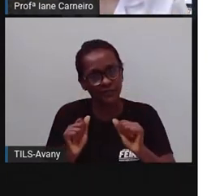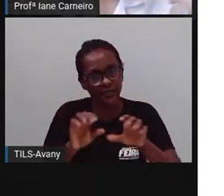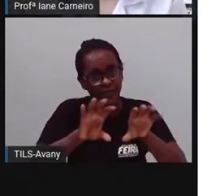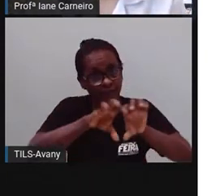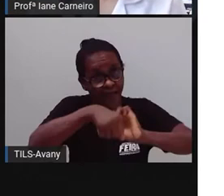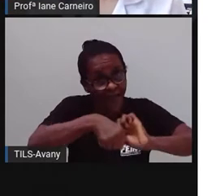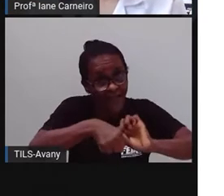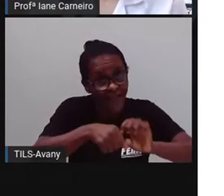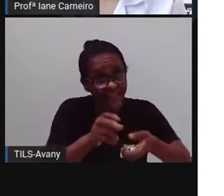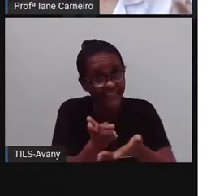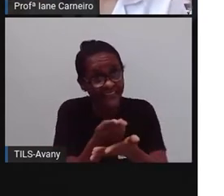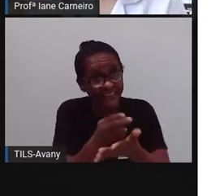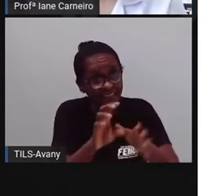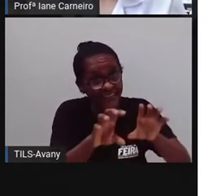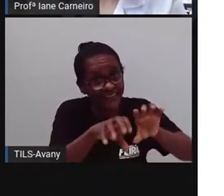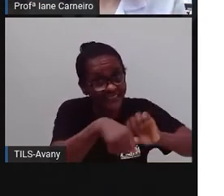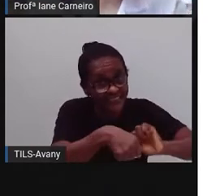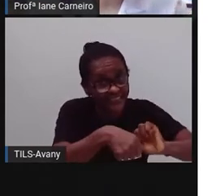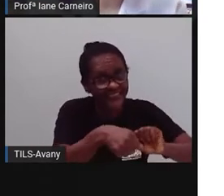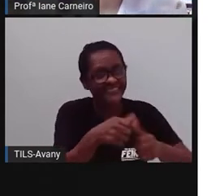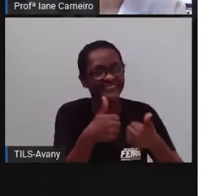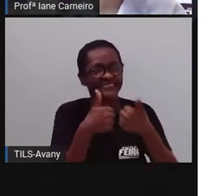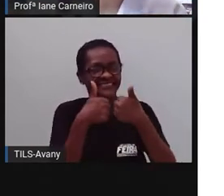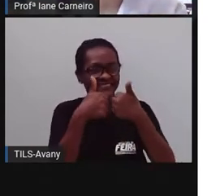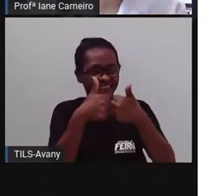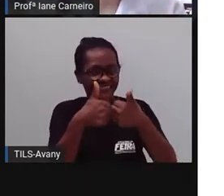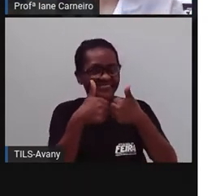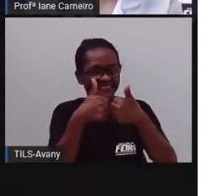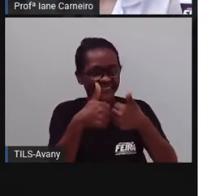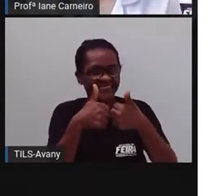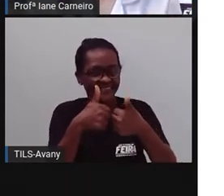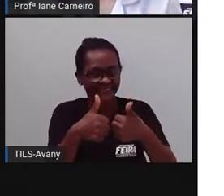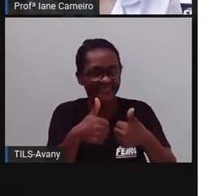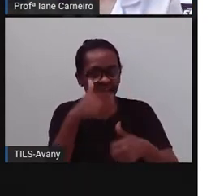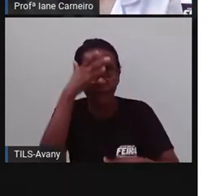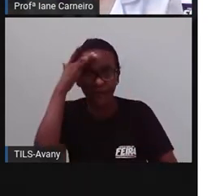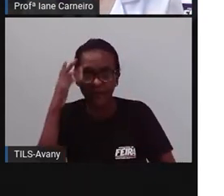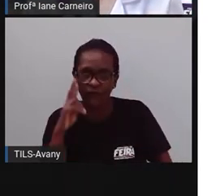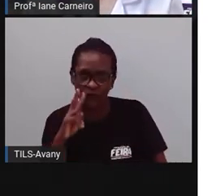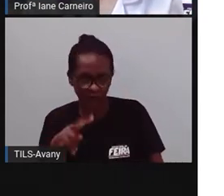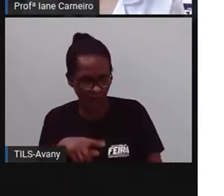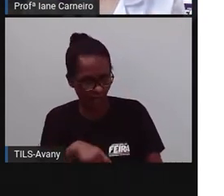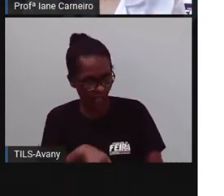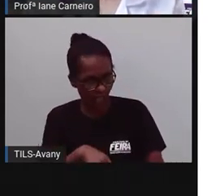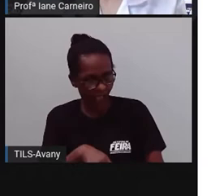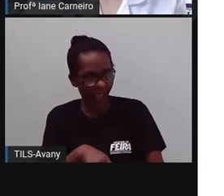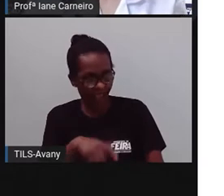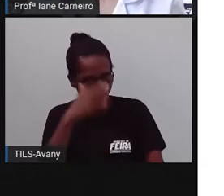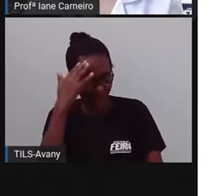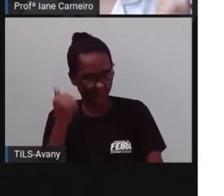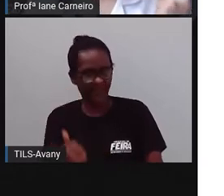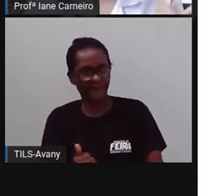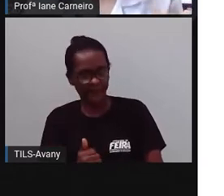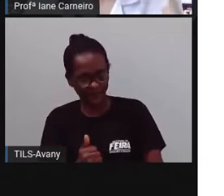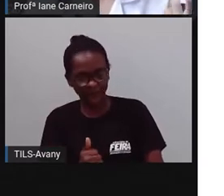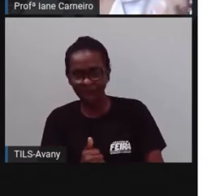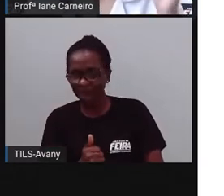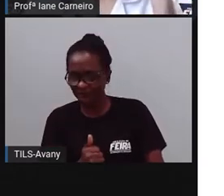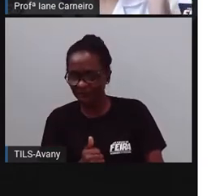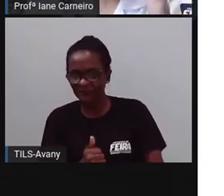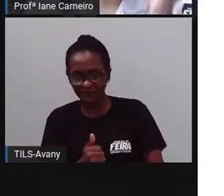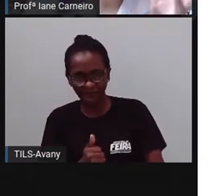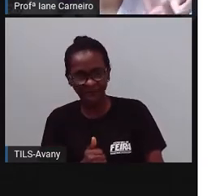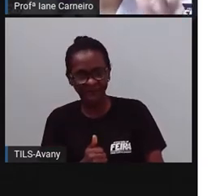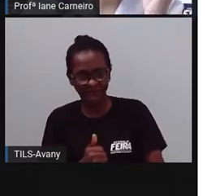saber sobre o quê que festa é essa aquele que não tá convidando né ó essa imagem que da Ajuda